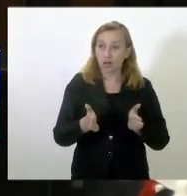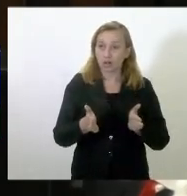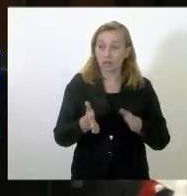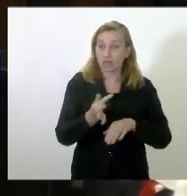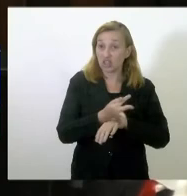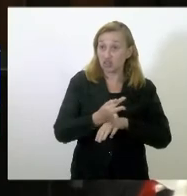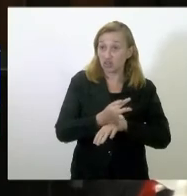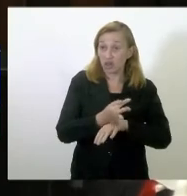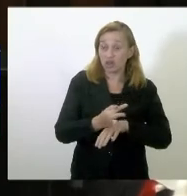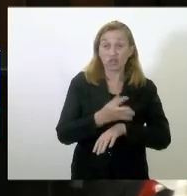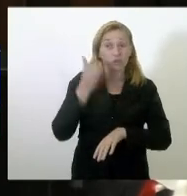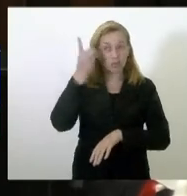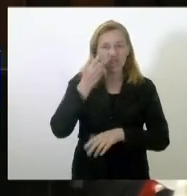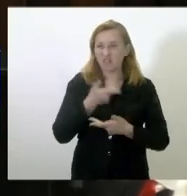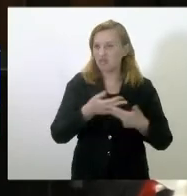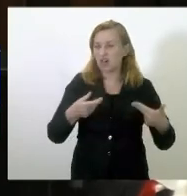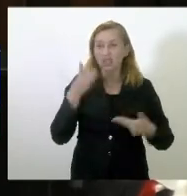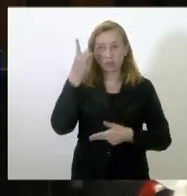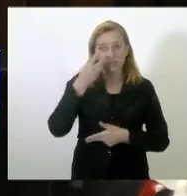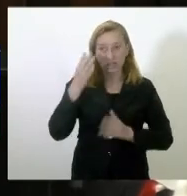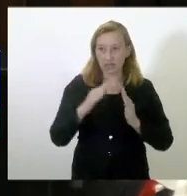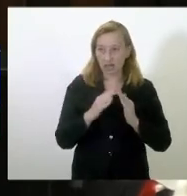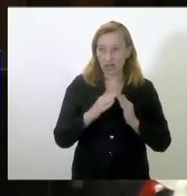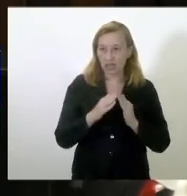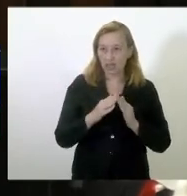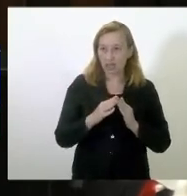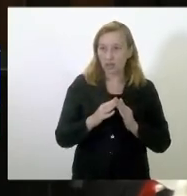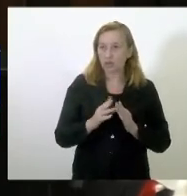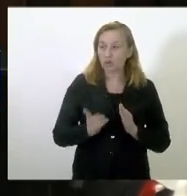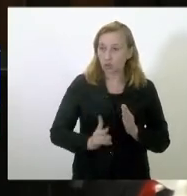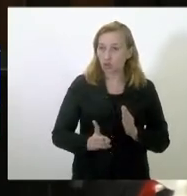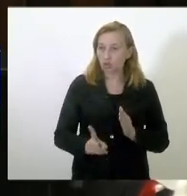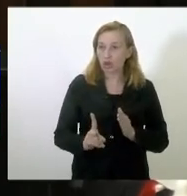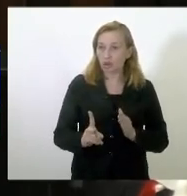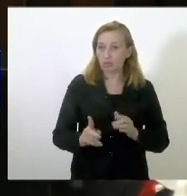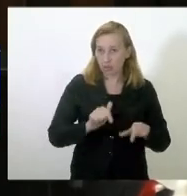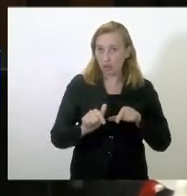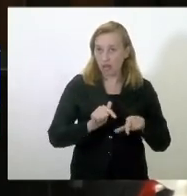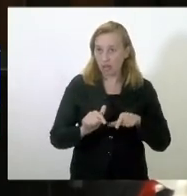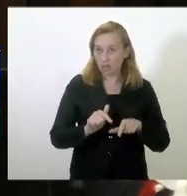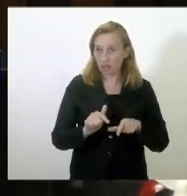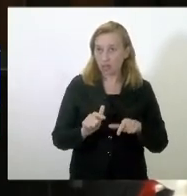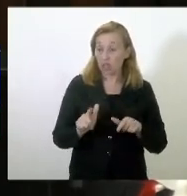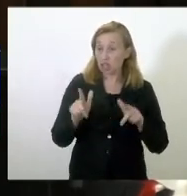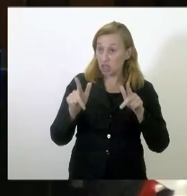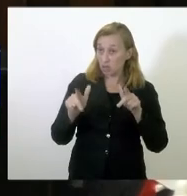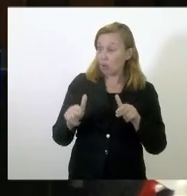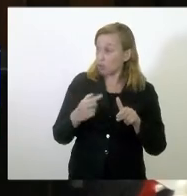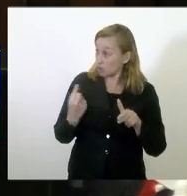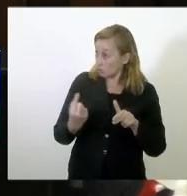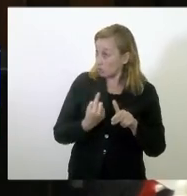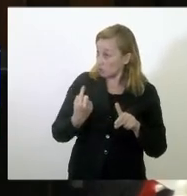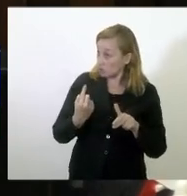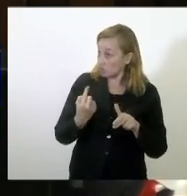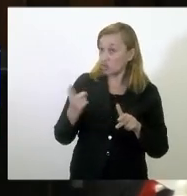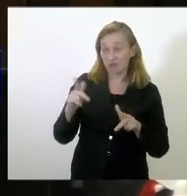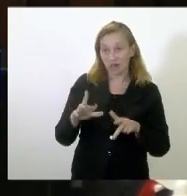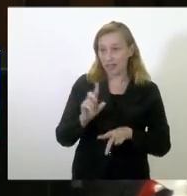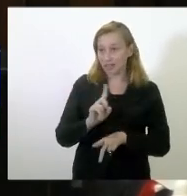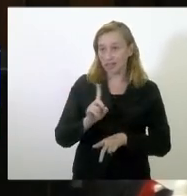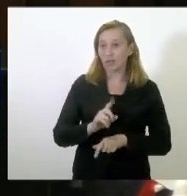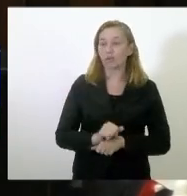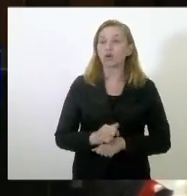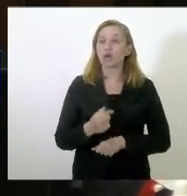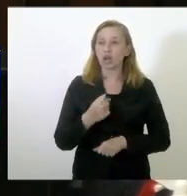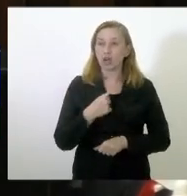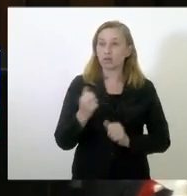legislativo, muitos deputados dessa casa mantiveram as suas atividades de trabalho. E assim, conosco não foi diferente. Durante o recesso, eu